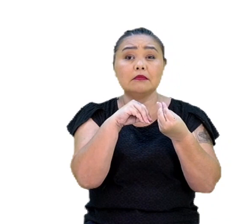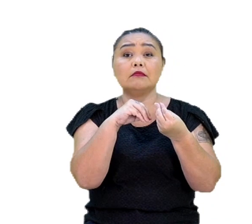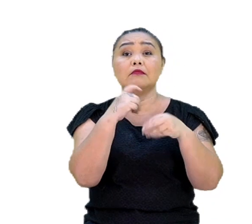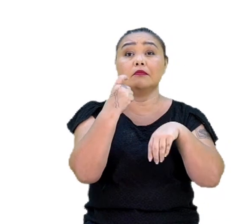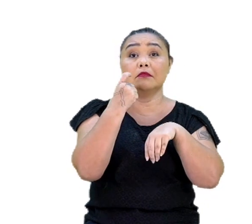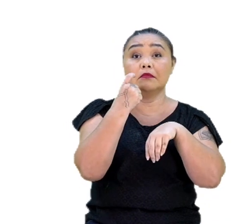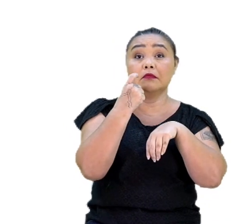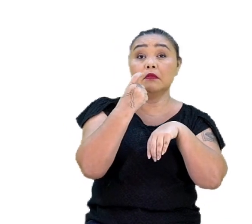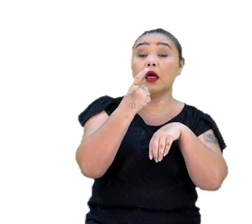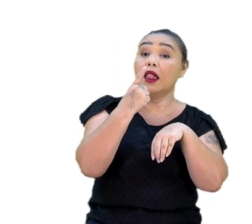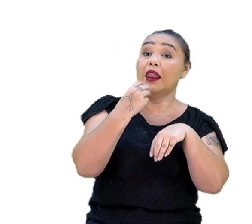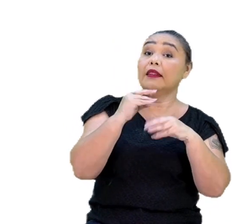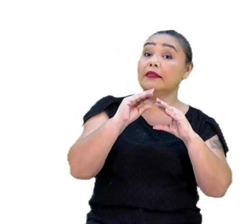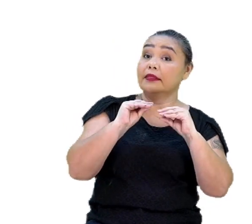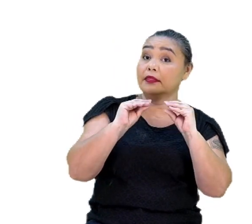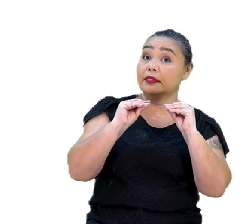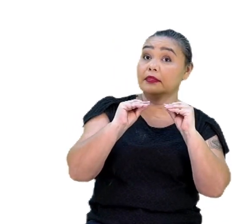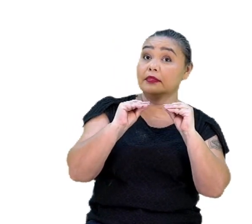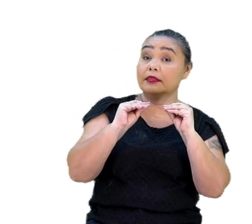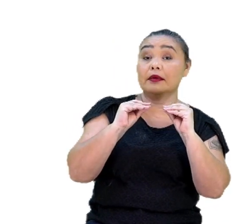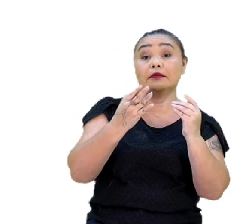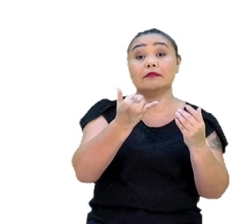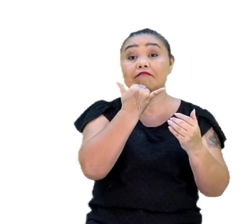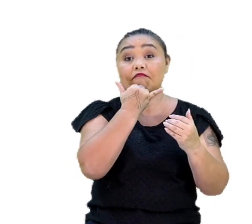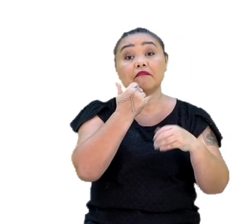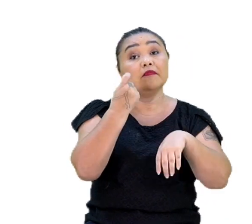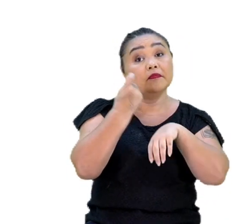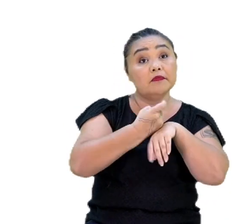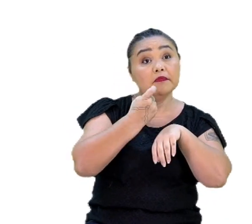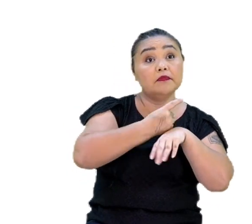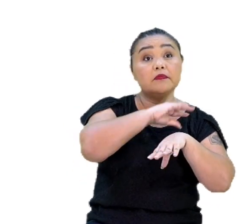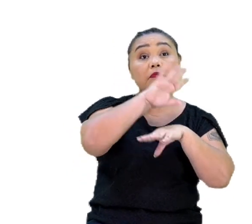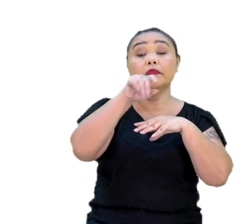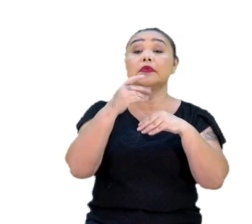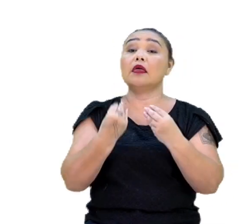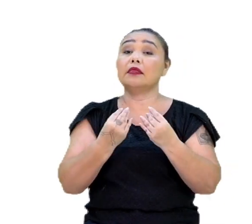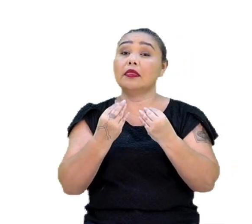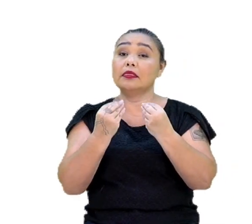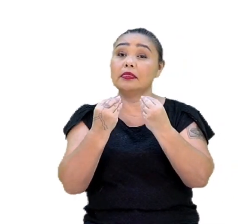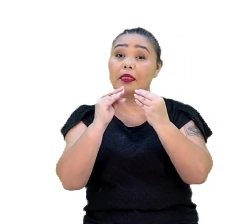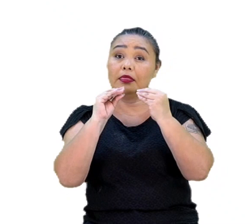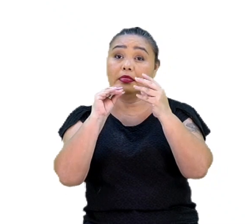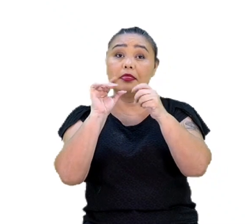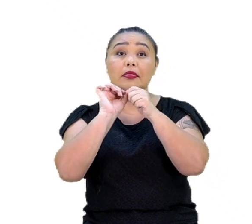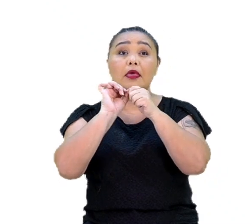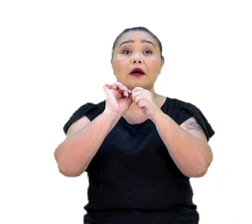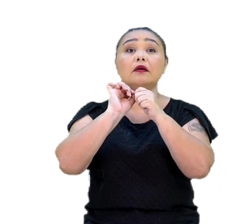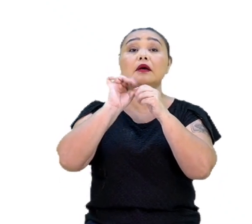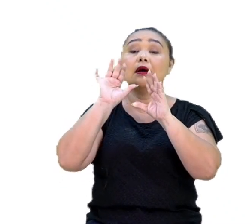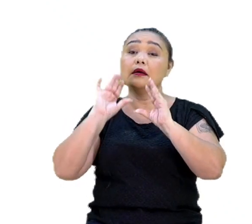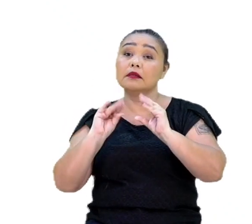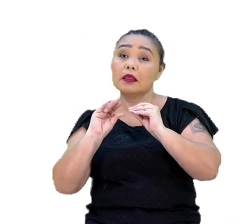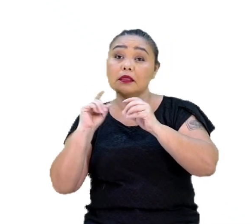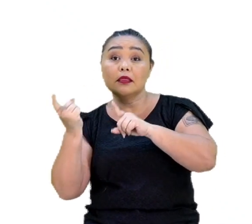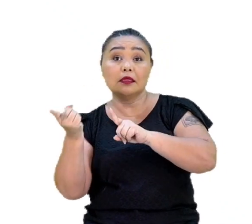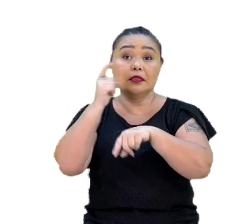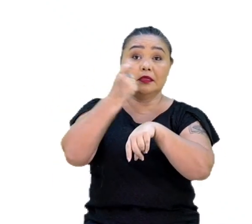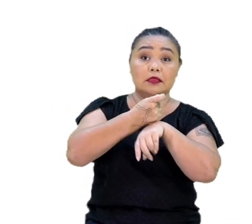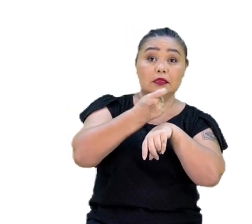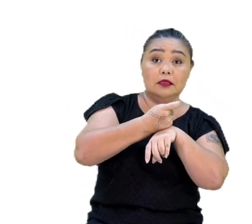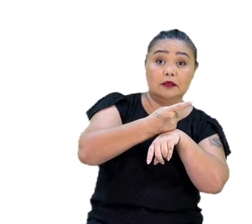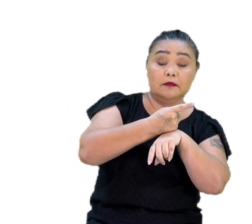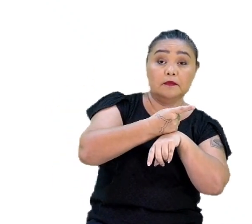estado líquido, do estado sólido, perdão, para o líquido, ou do estado líquido para o